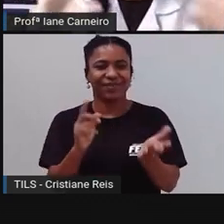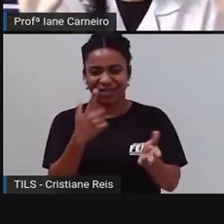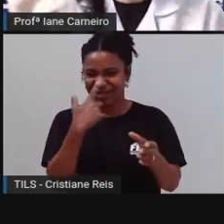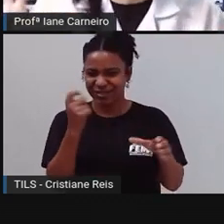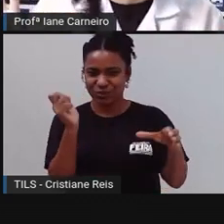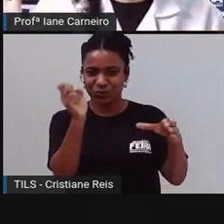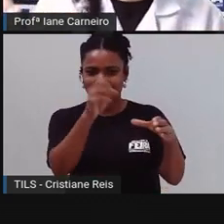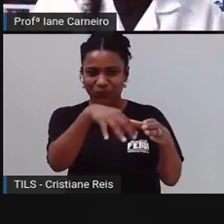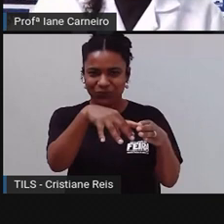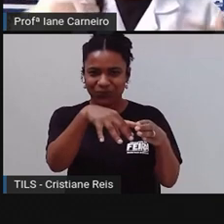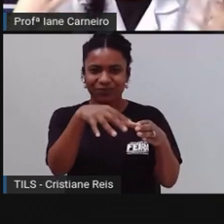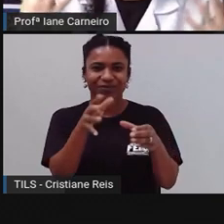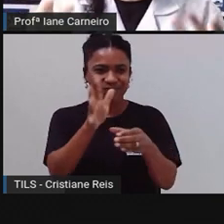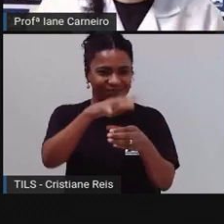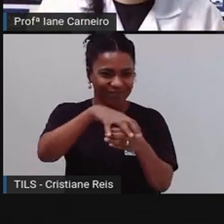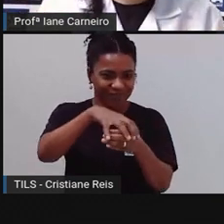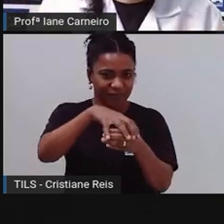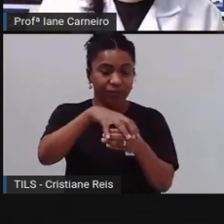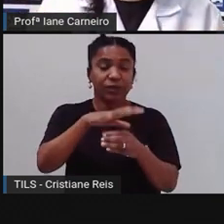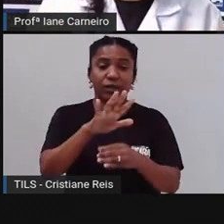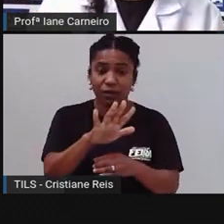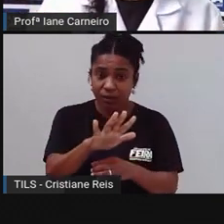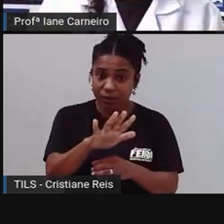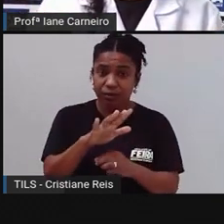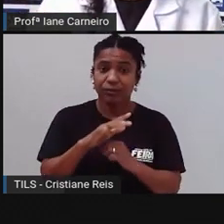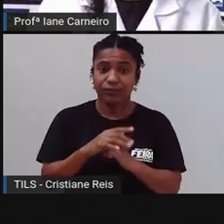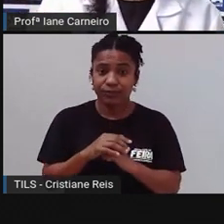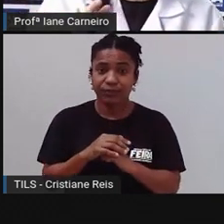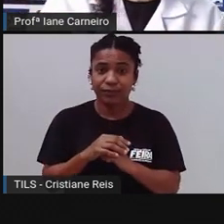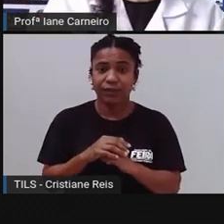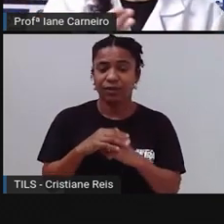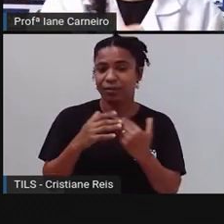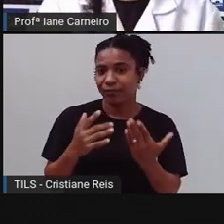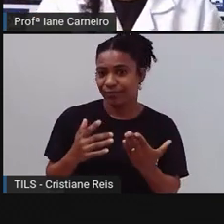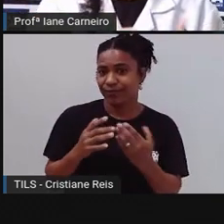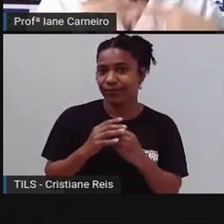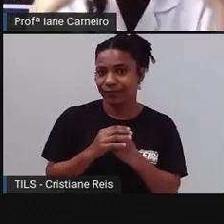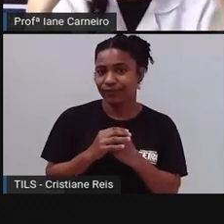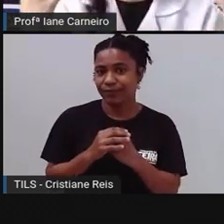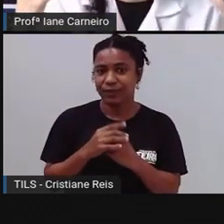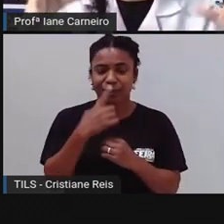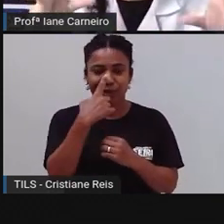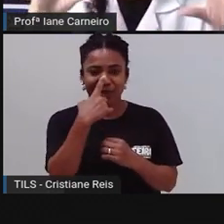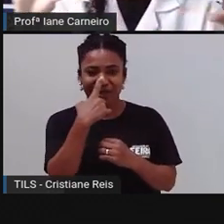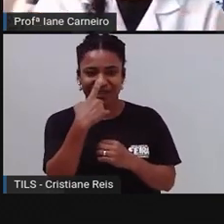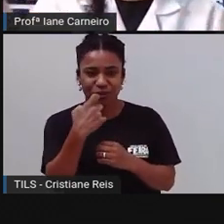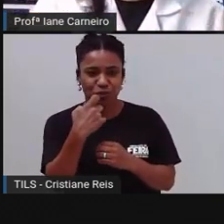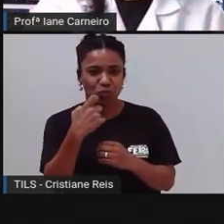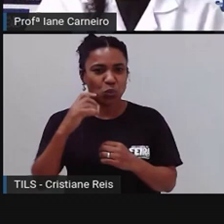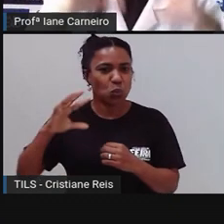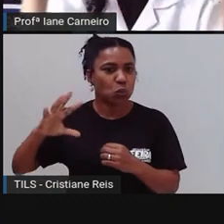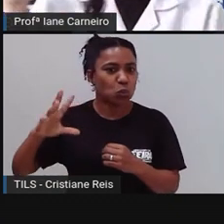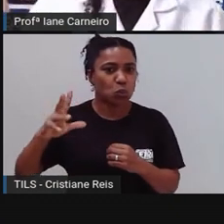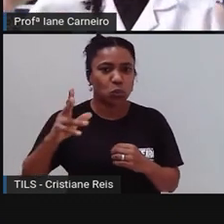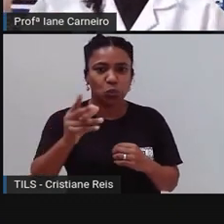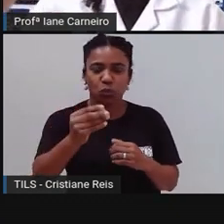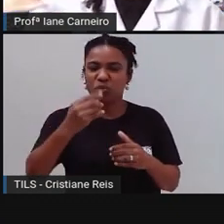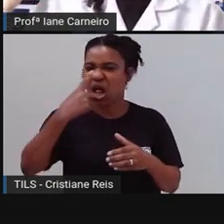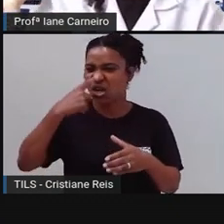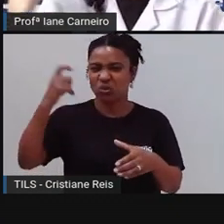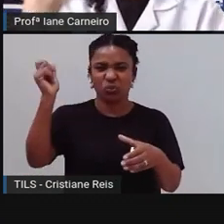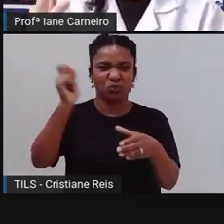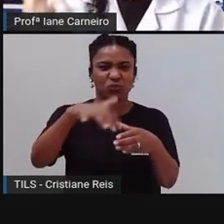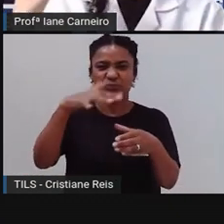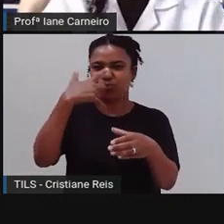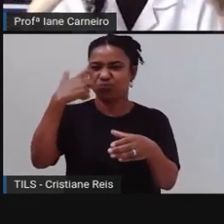chama de lixo. Só que a gente viu que não é correto a gente chamar tudo que a gente